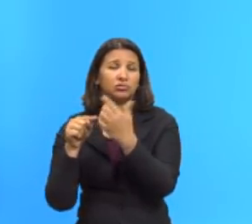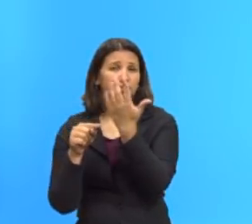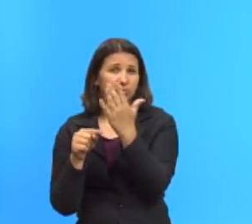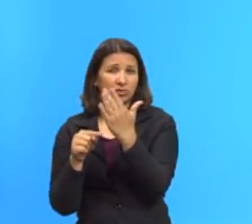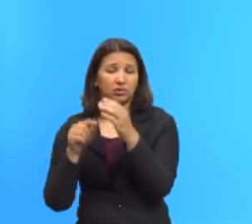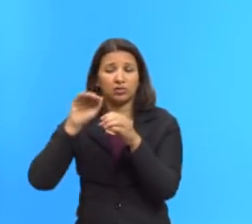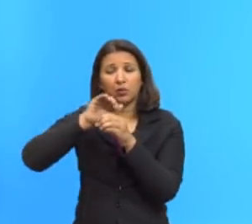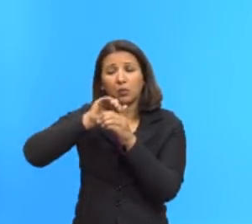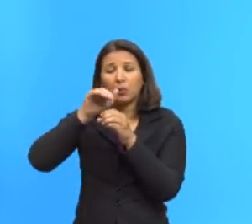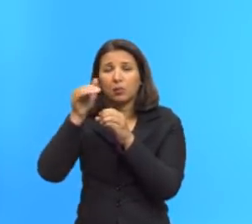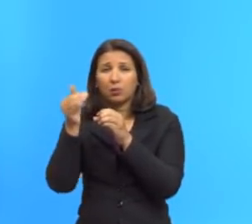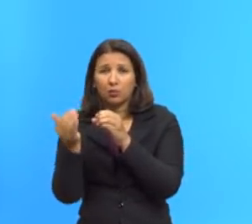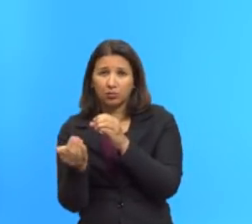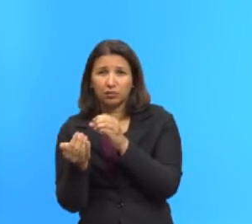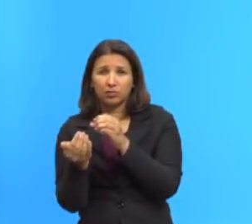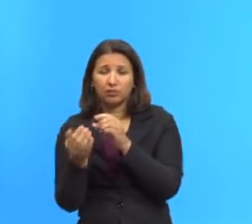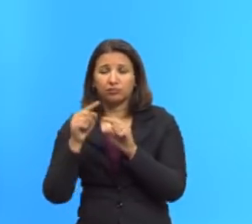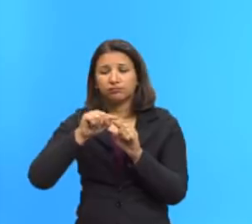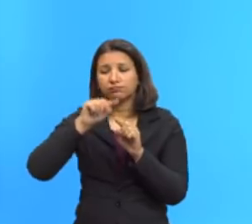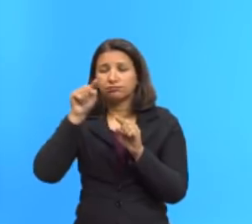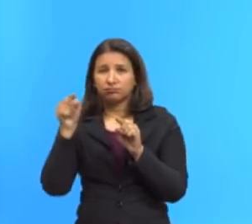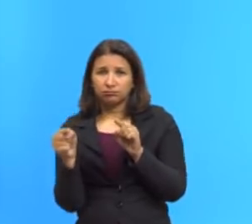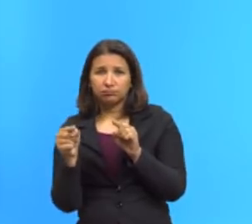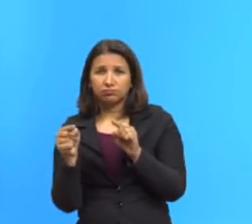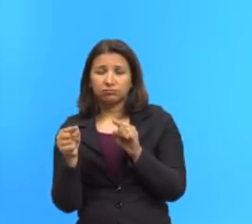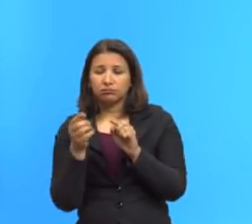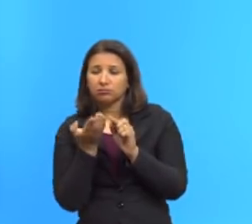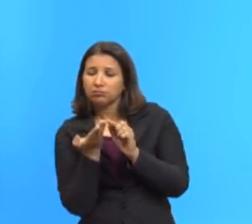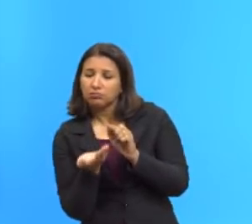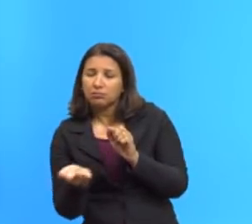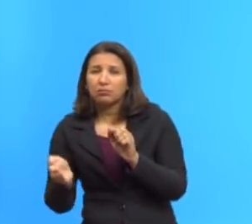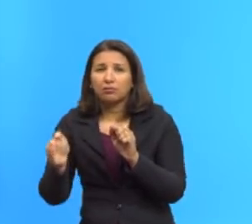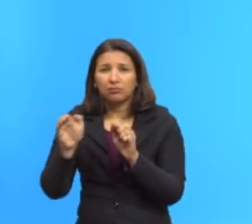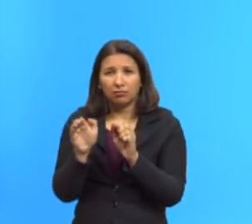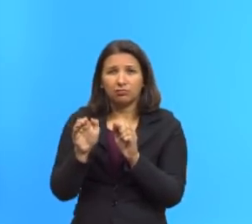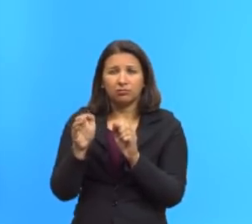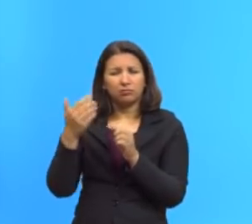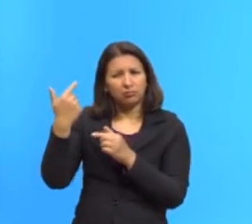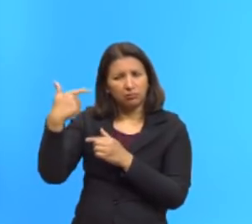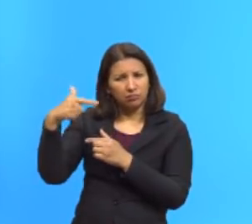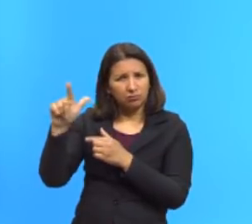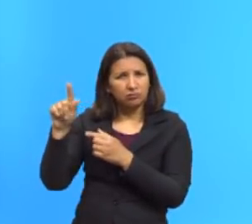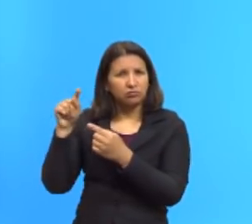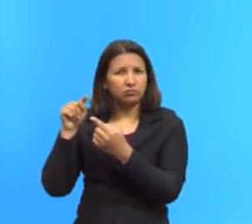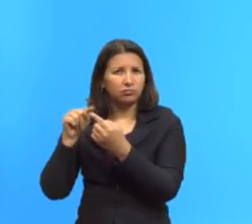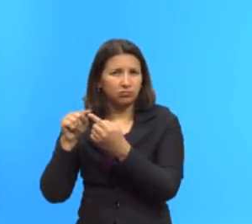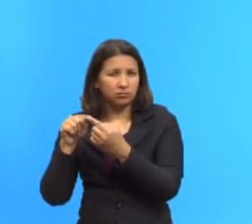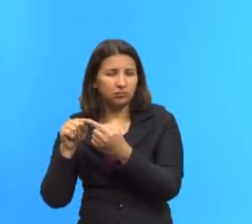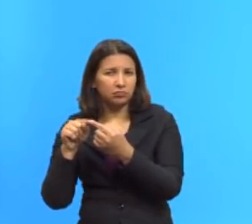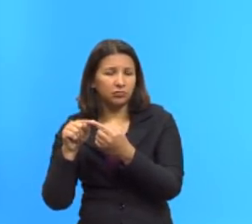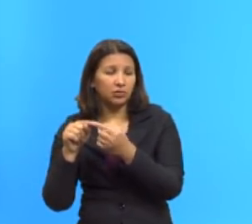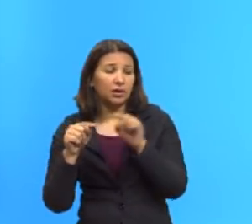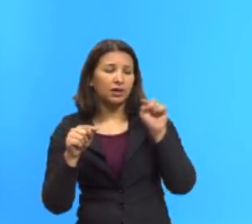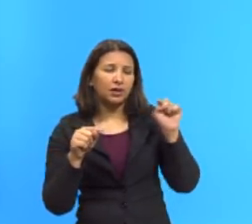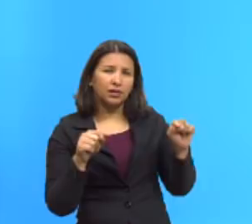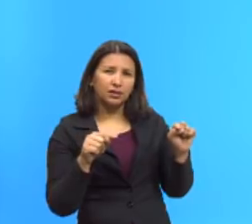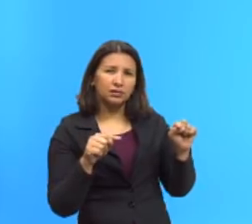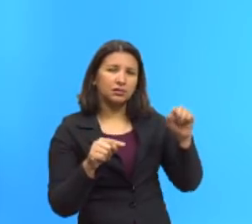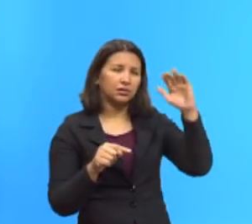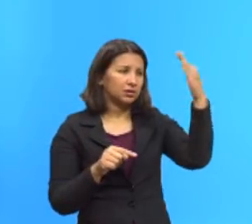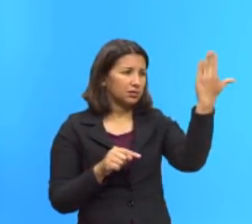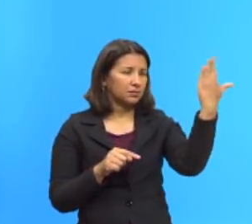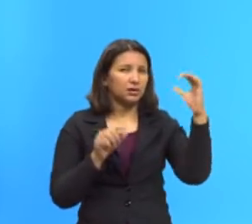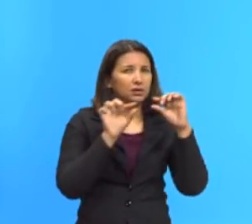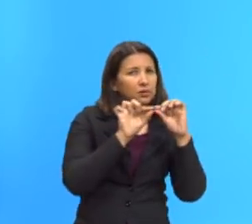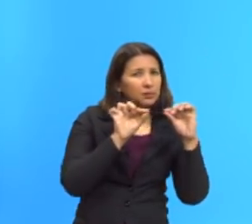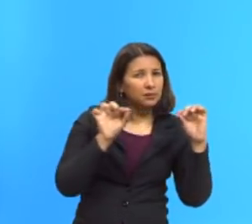côncavos e convexos, que nós vamos ver nas próximas aulas, diferente desses espelhos, os espelhos planos,